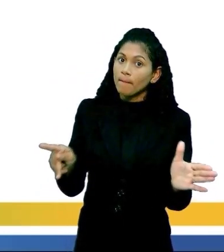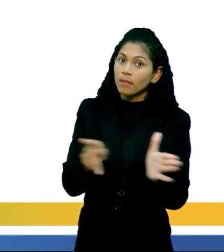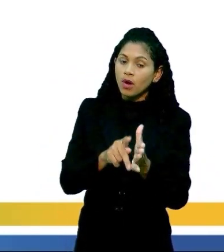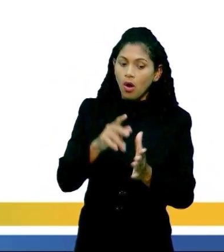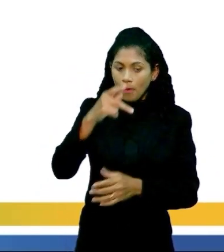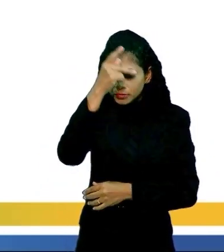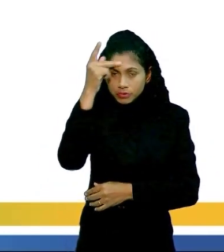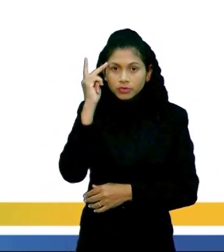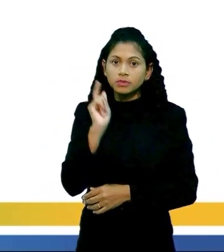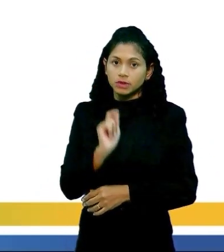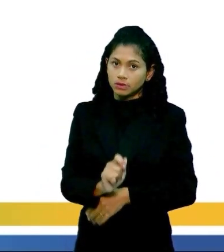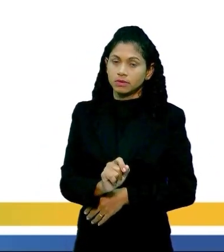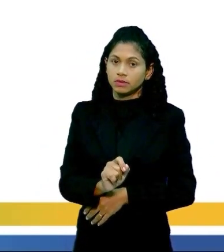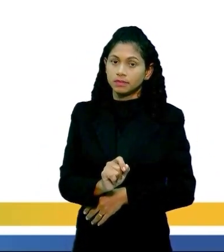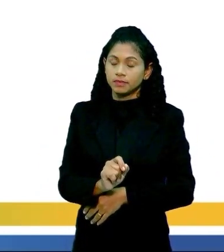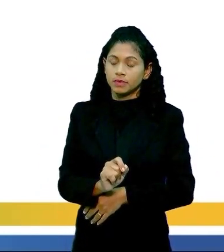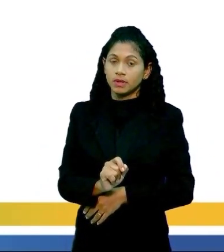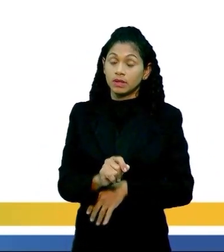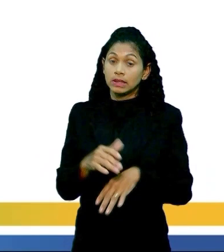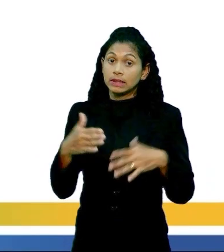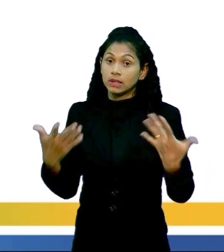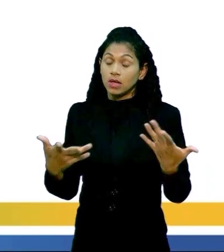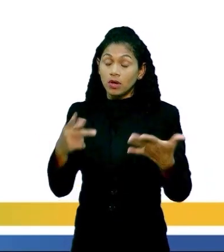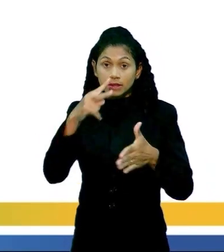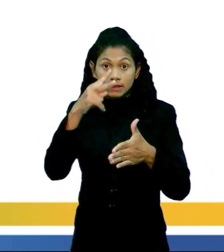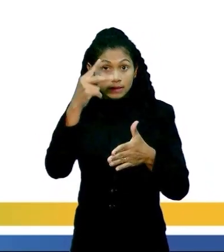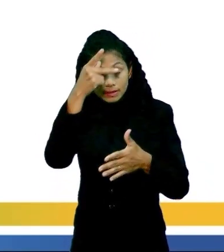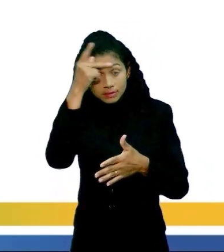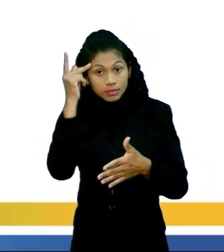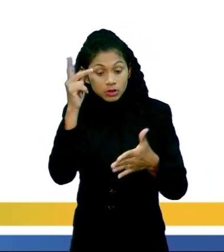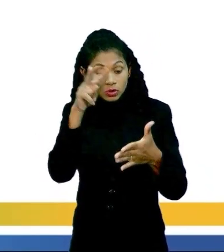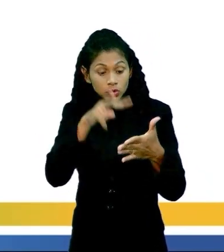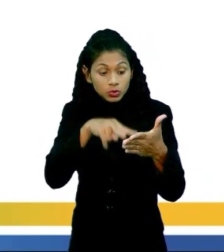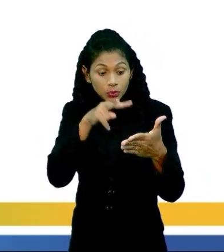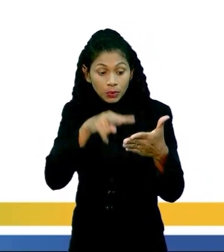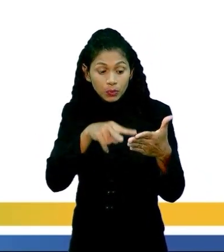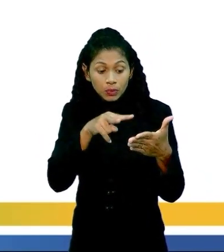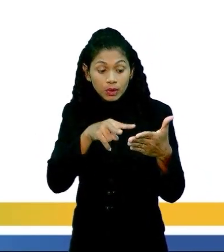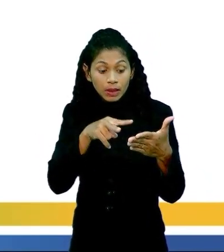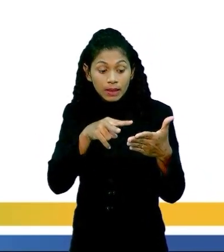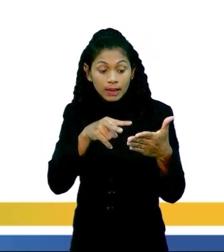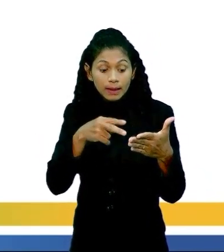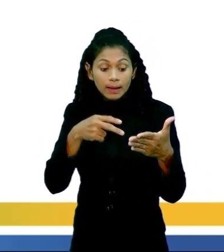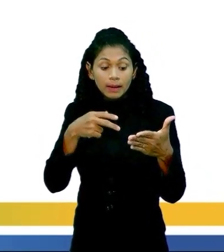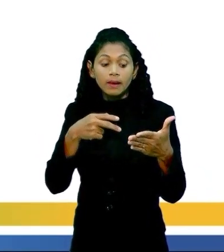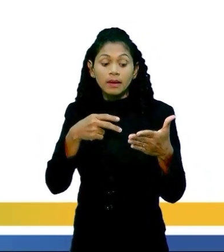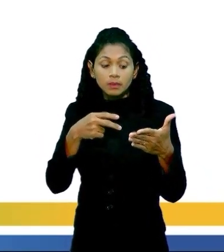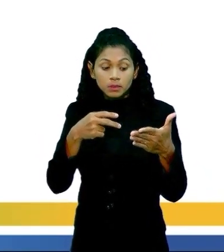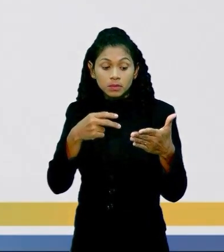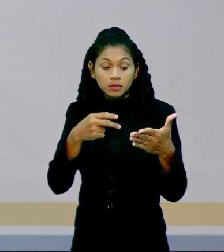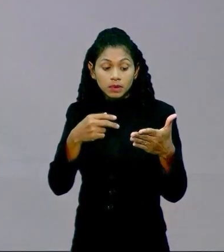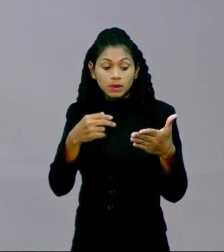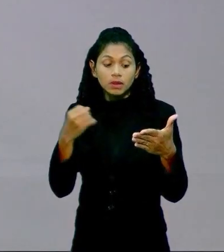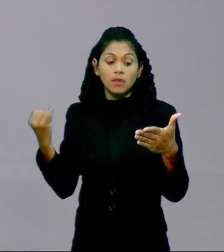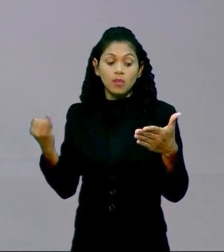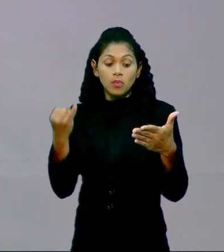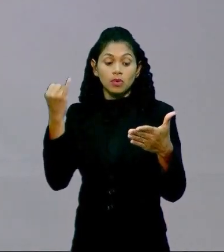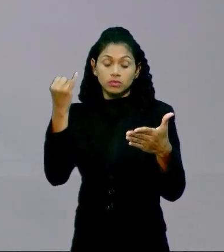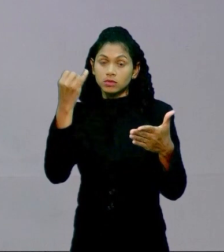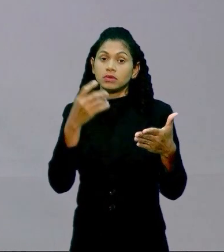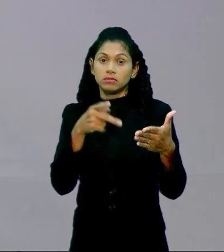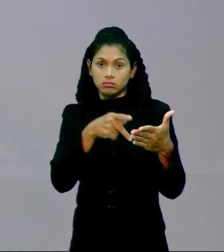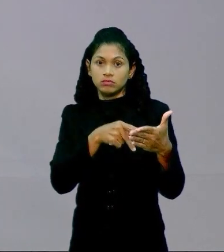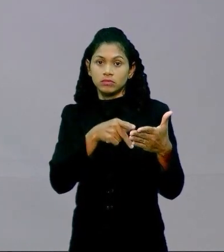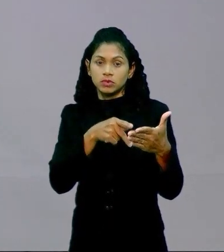quê? Que as pessoas que vão ler isso, né, são geralmente as que estão interessadas pela temática, galerinha. Quando eu falo de